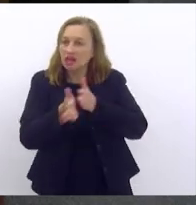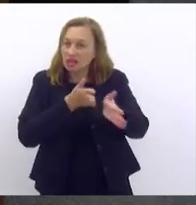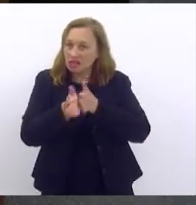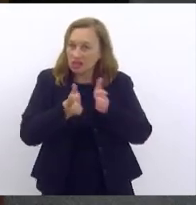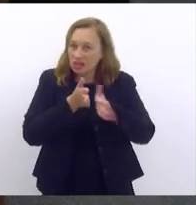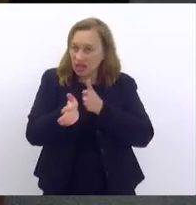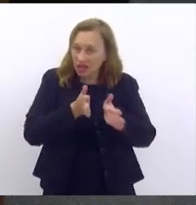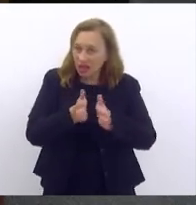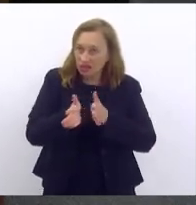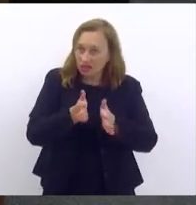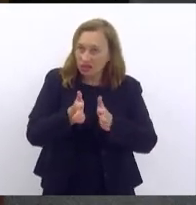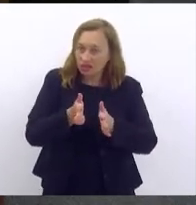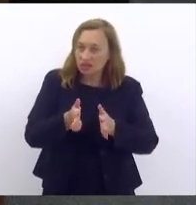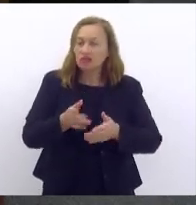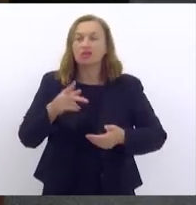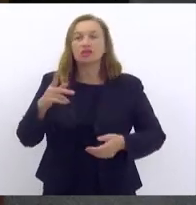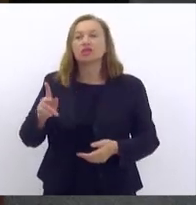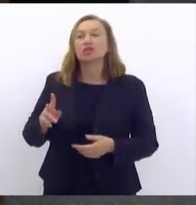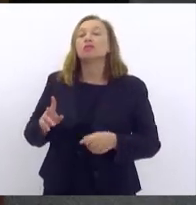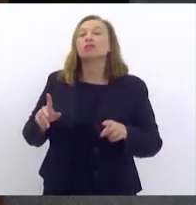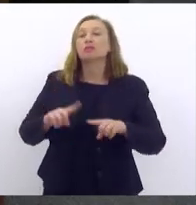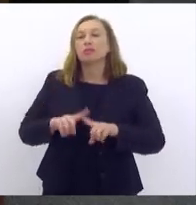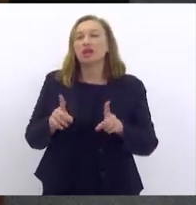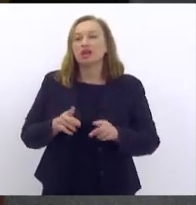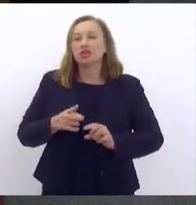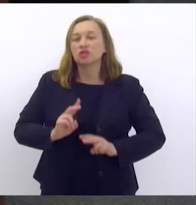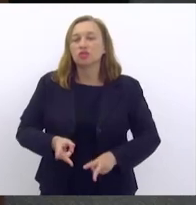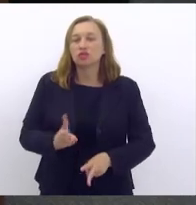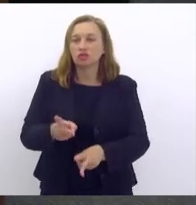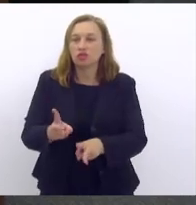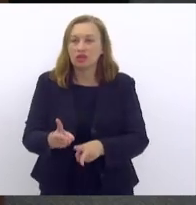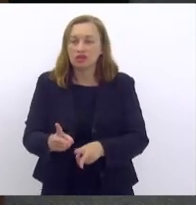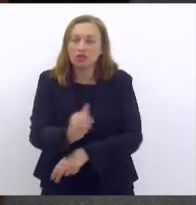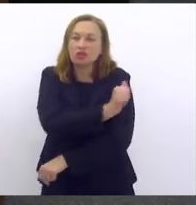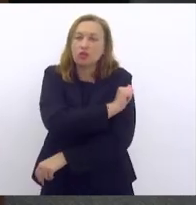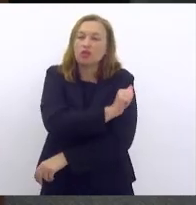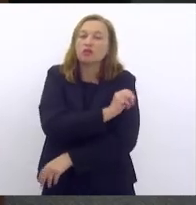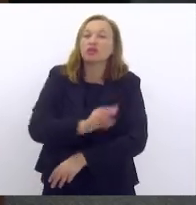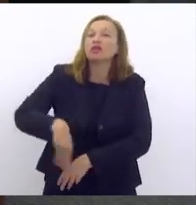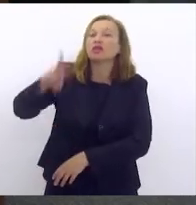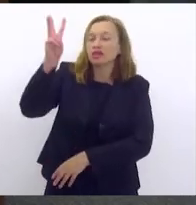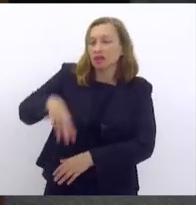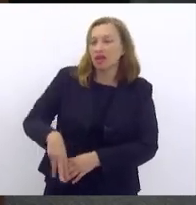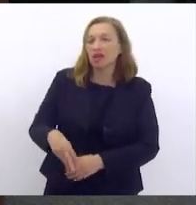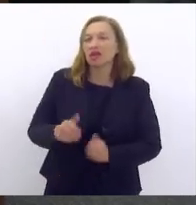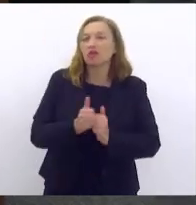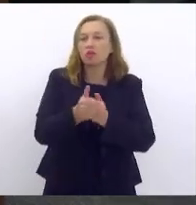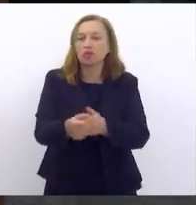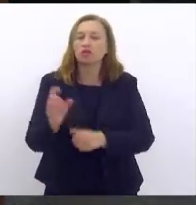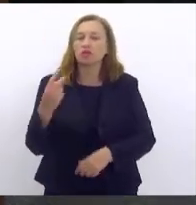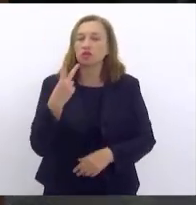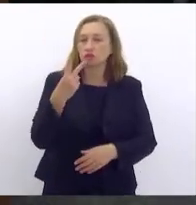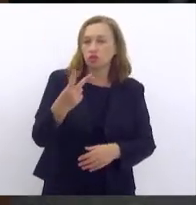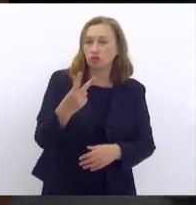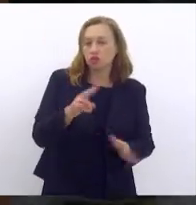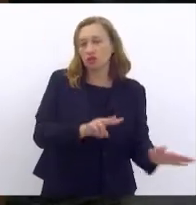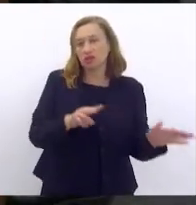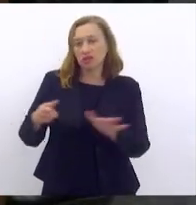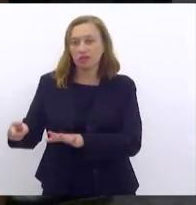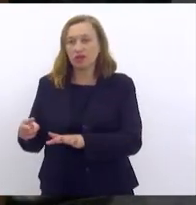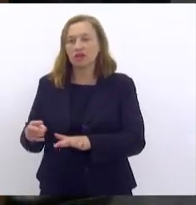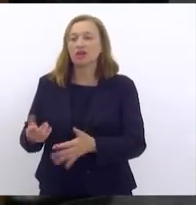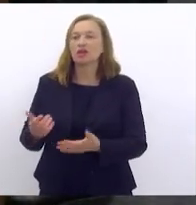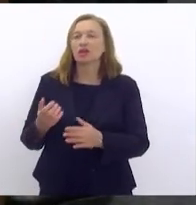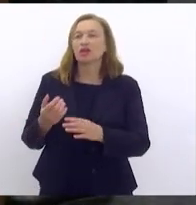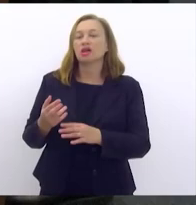pelas cotas no vestibular, mas de permanência estudantil. Quem acompanhou nas duas últimas semanas, a UERJ entrou